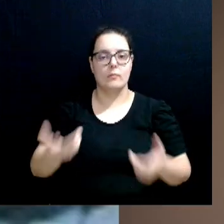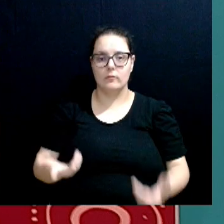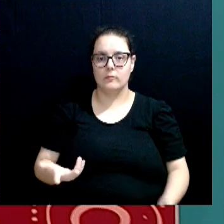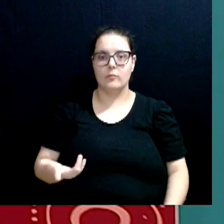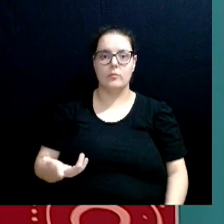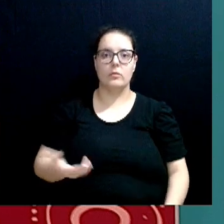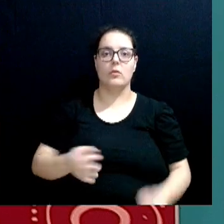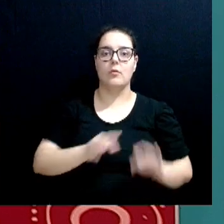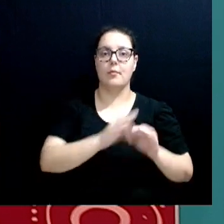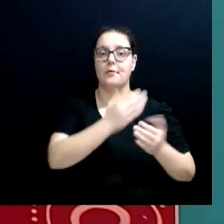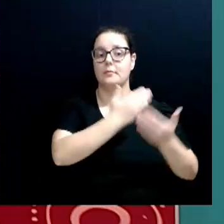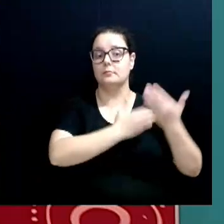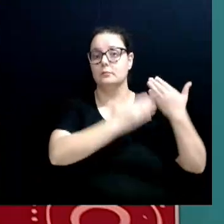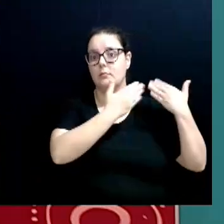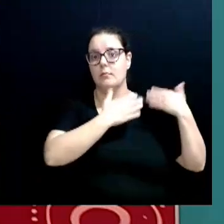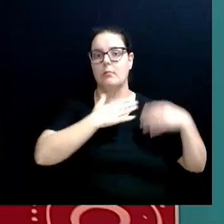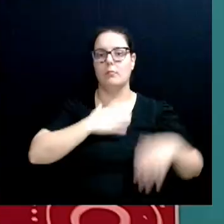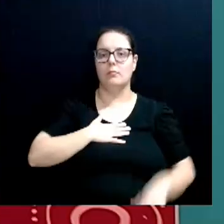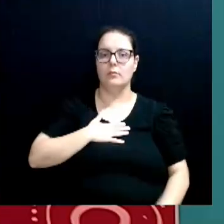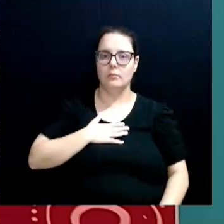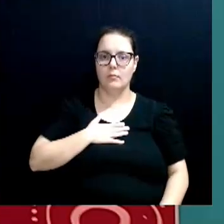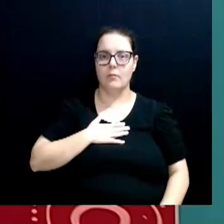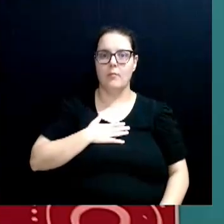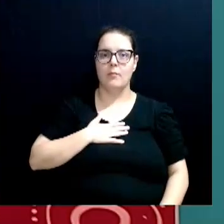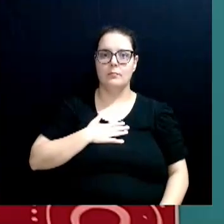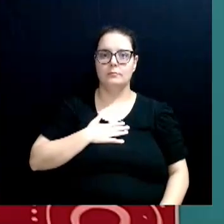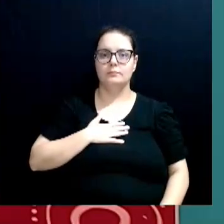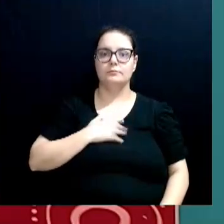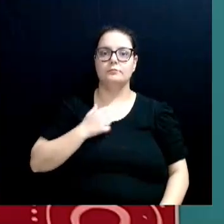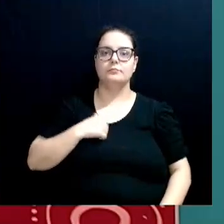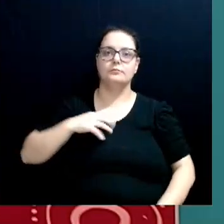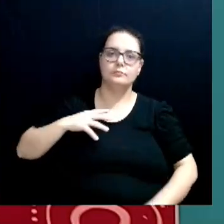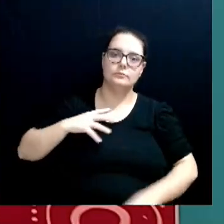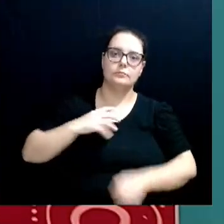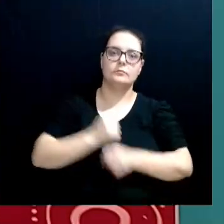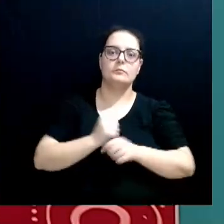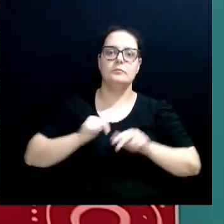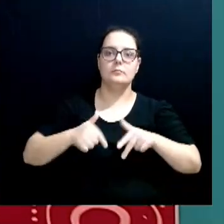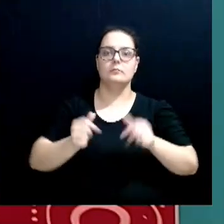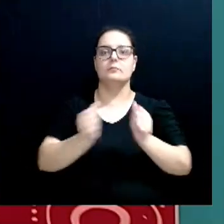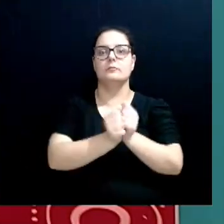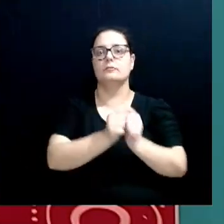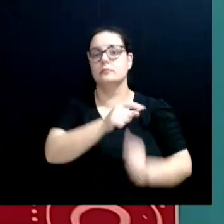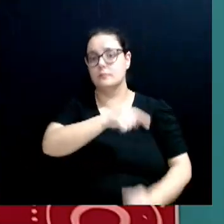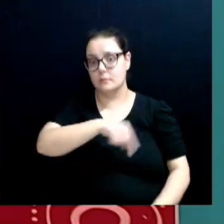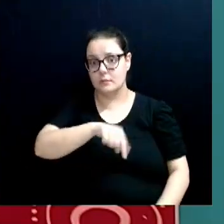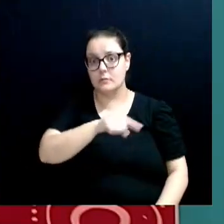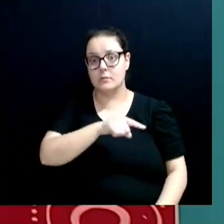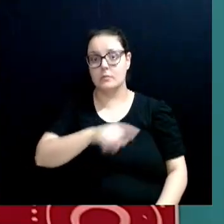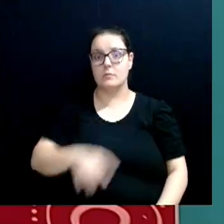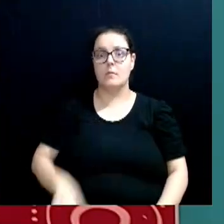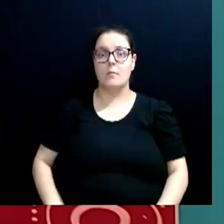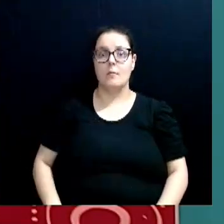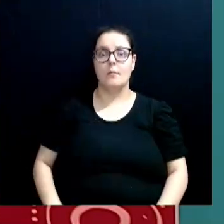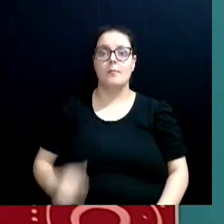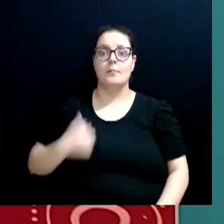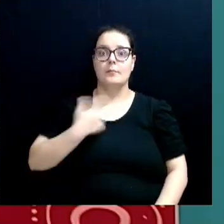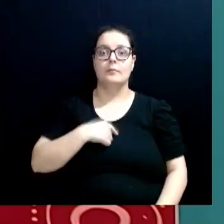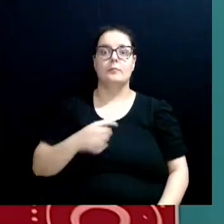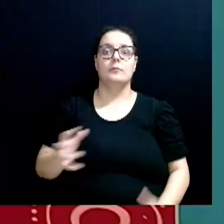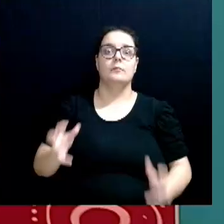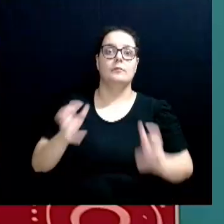e que eu venho somar na luta com eles e que a gente se juntou e que